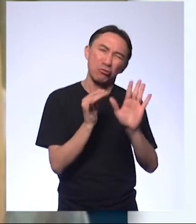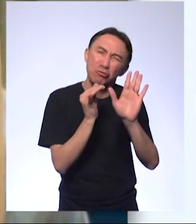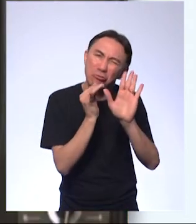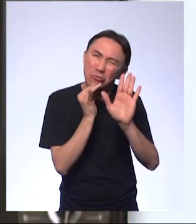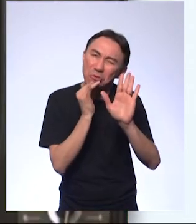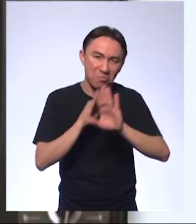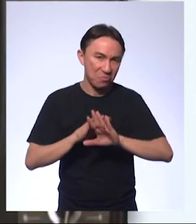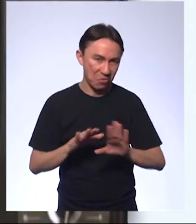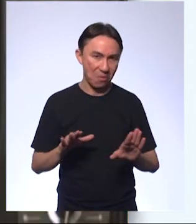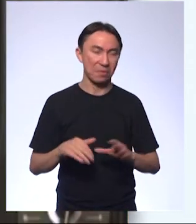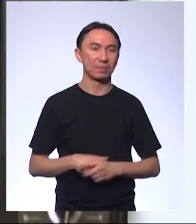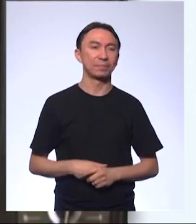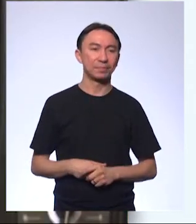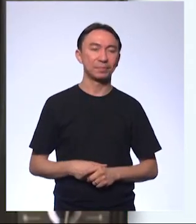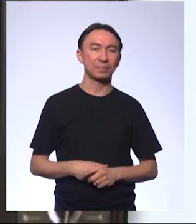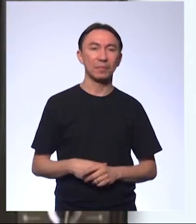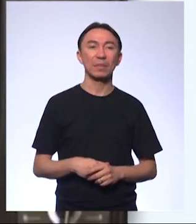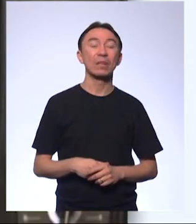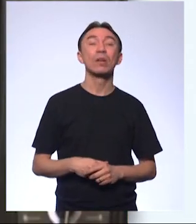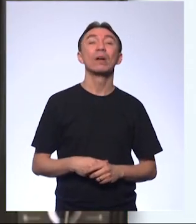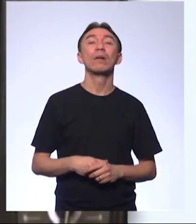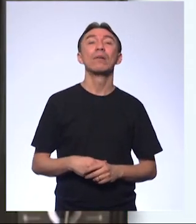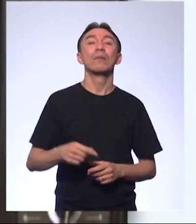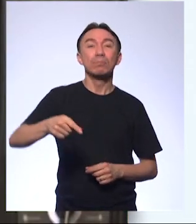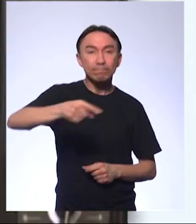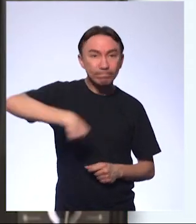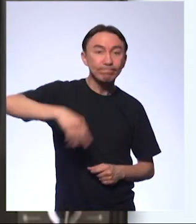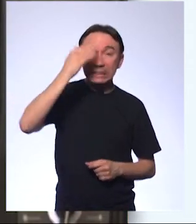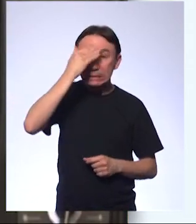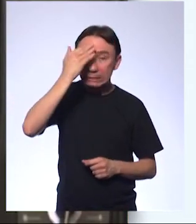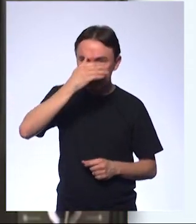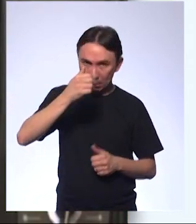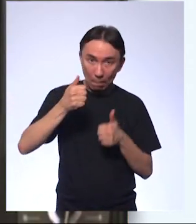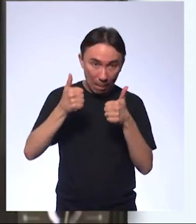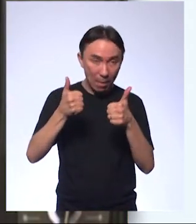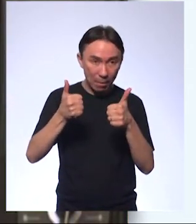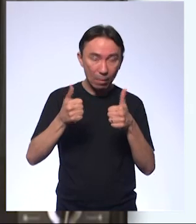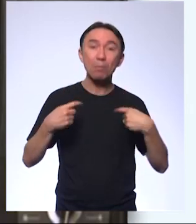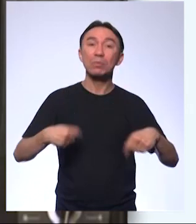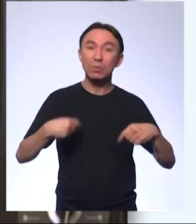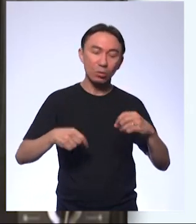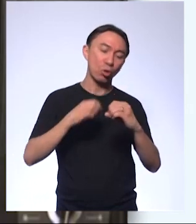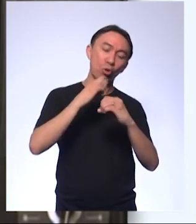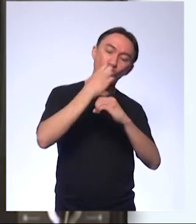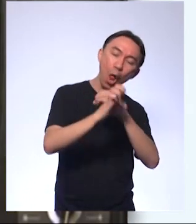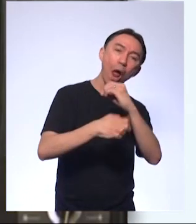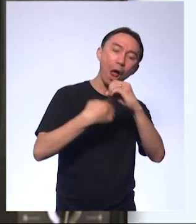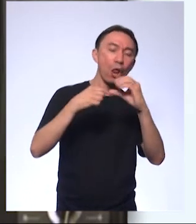na eletrosfera, orbitando em volta do núcleo, que no nosso caso é essa bola de sinuca aqui.